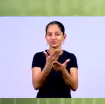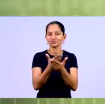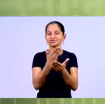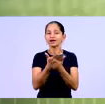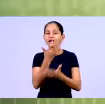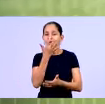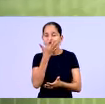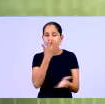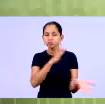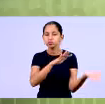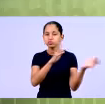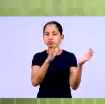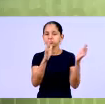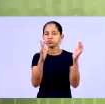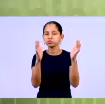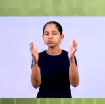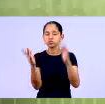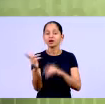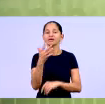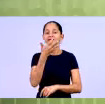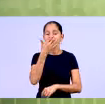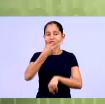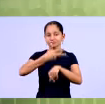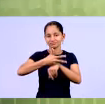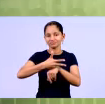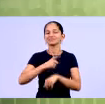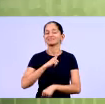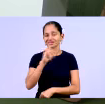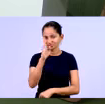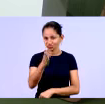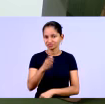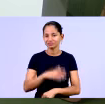você assista a próxima aula para saber a resposta dessa tua pergunta.